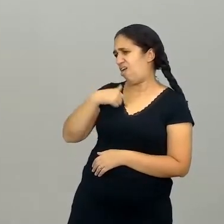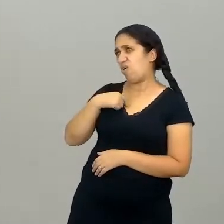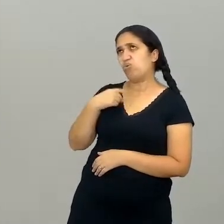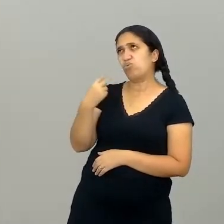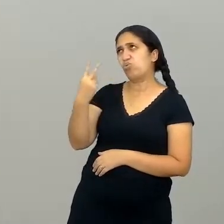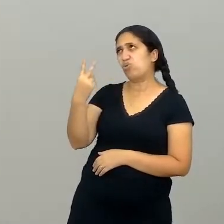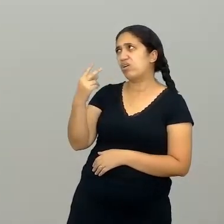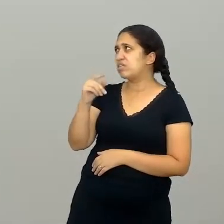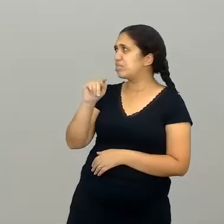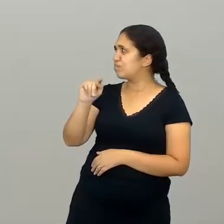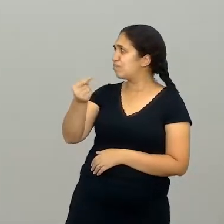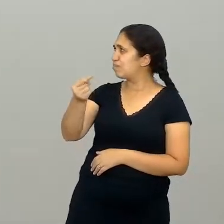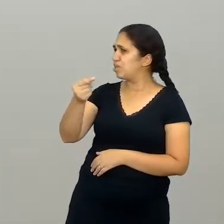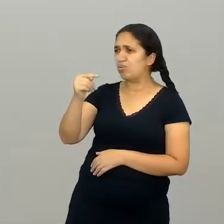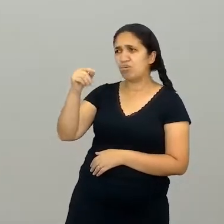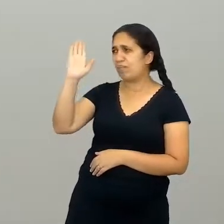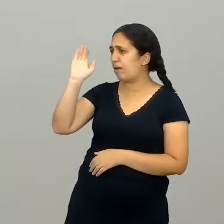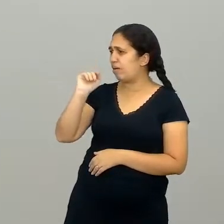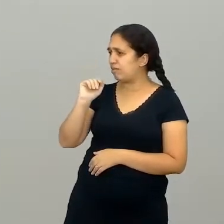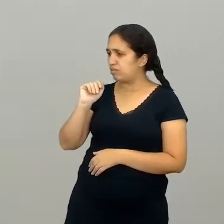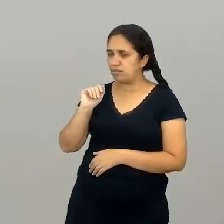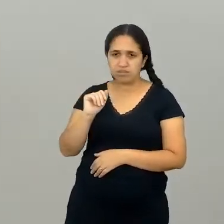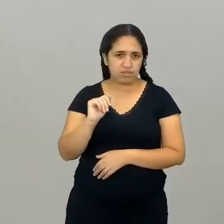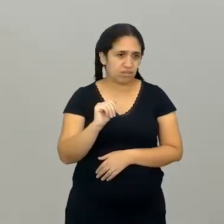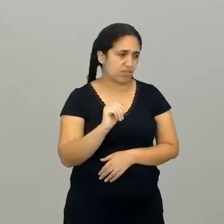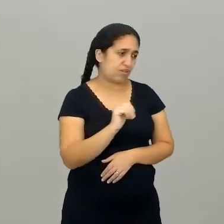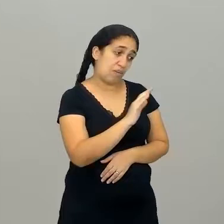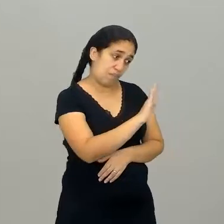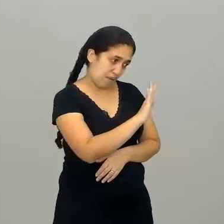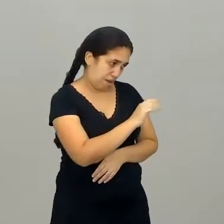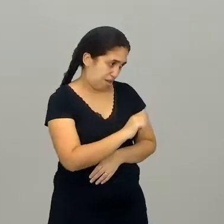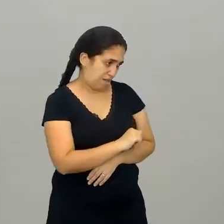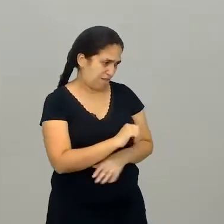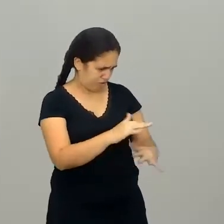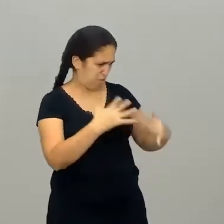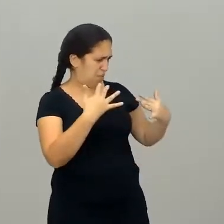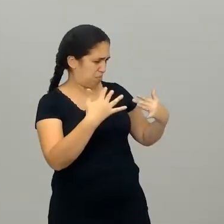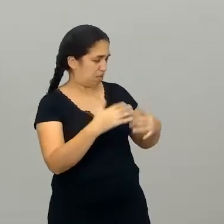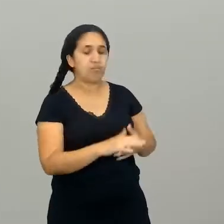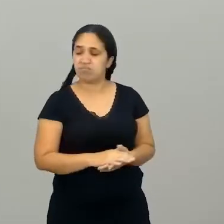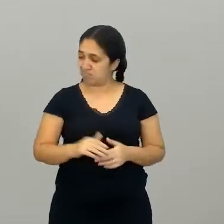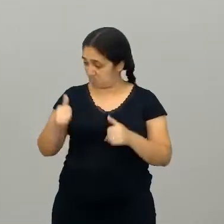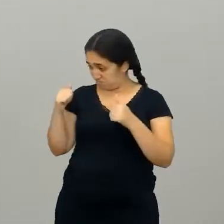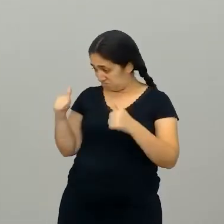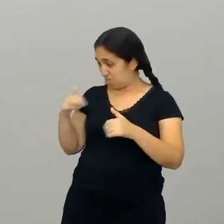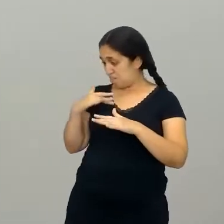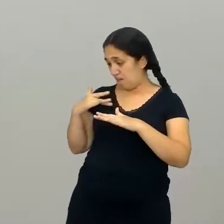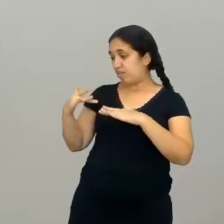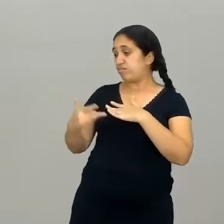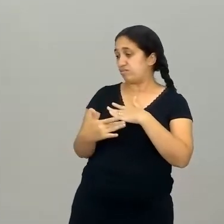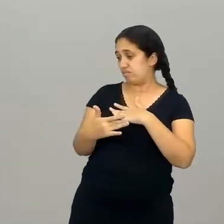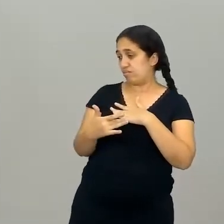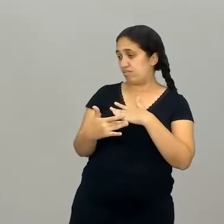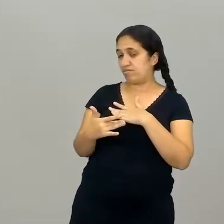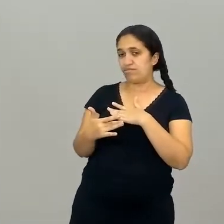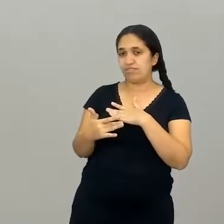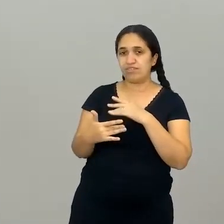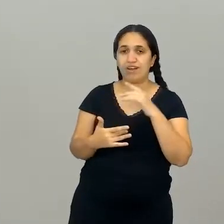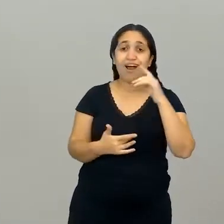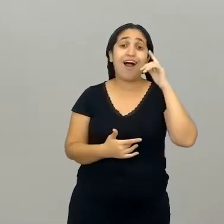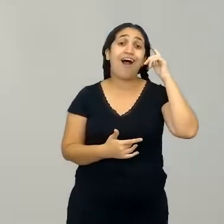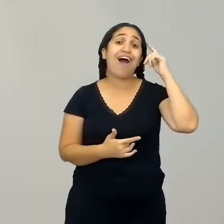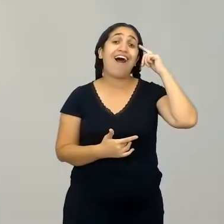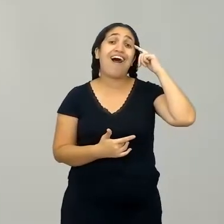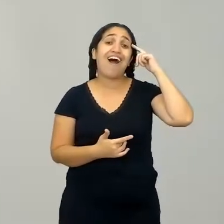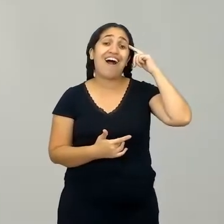2.000 e não sei quanto. Falei, caramba, você é tão popular assim? Ele falou, na minha rede social. Aí eu tinha